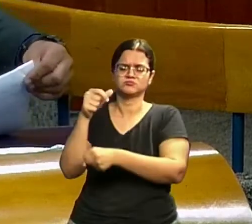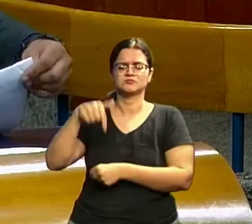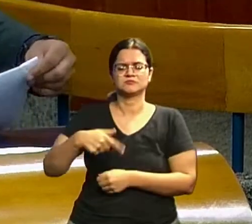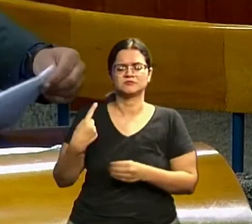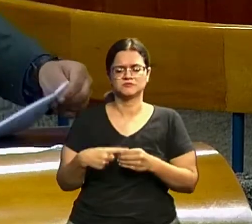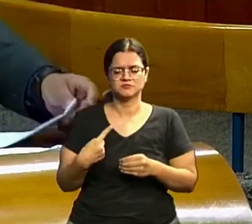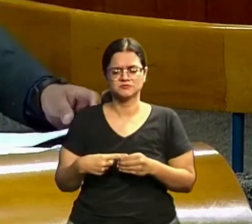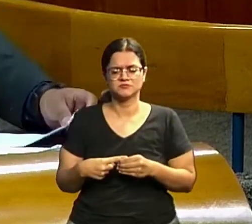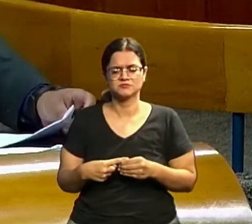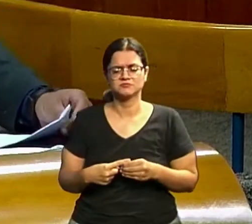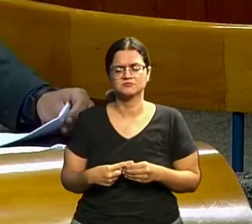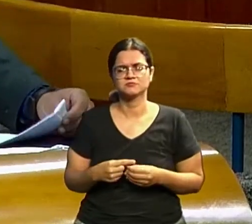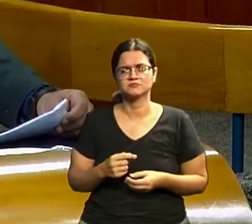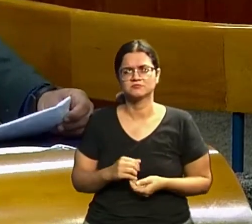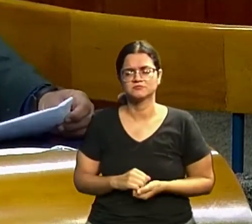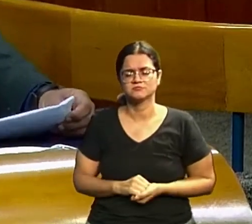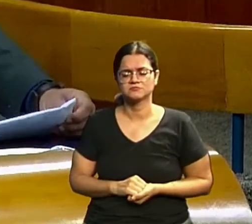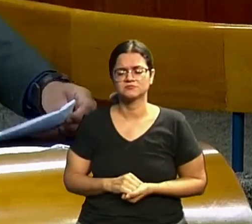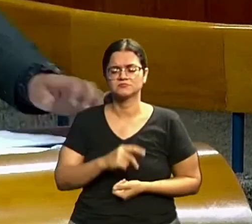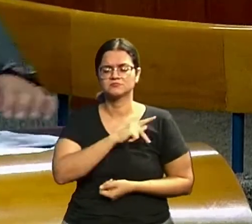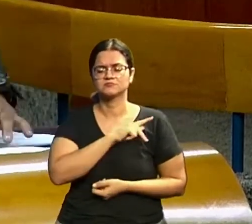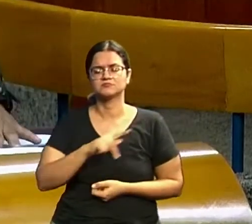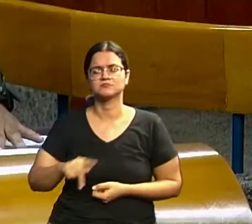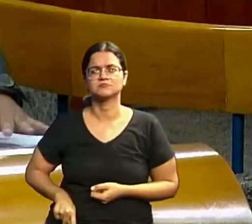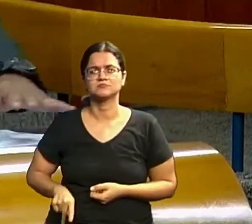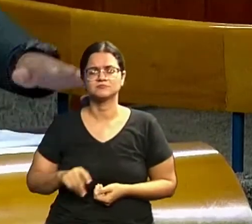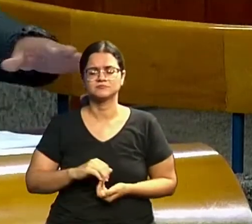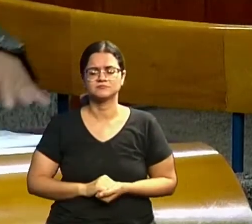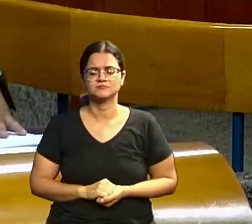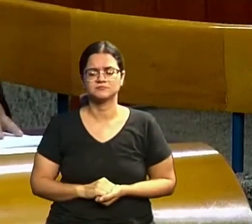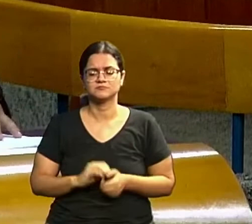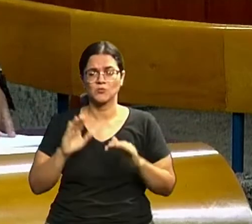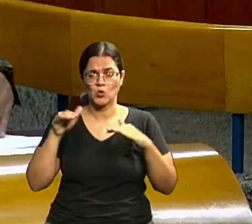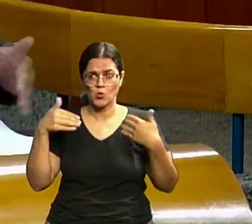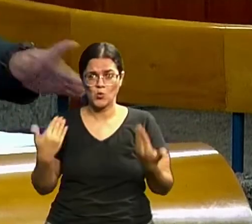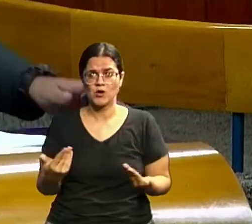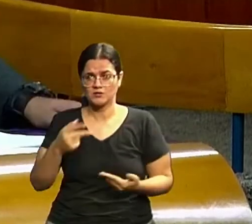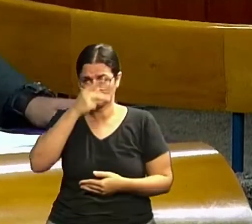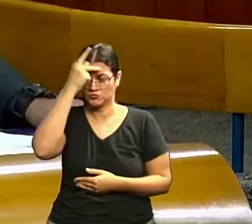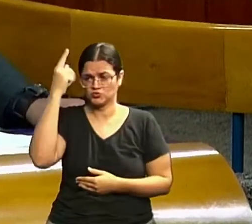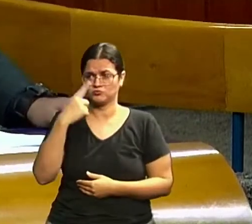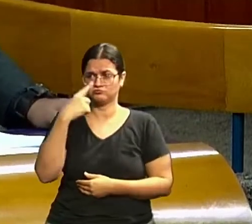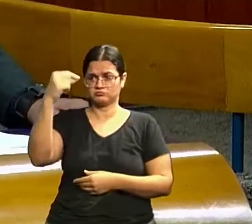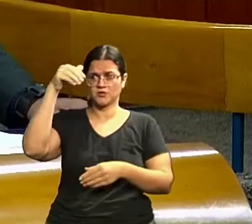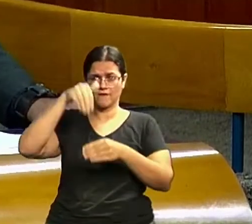nossa cidade. Senhor presidente,